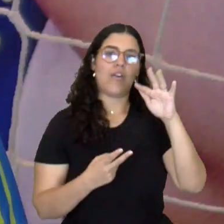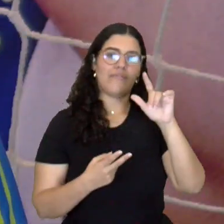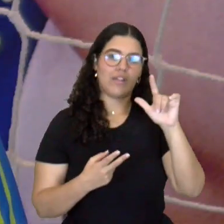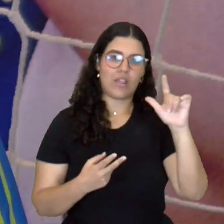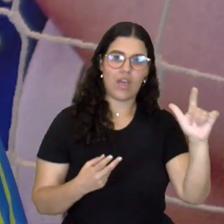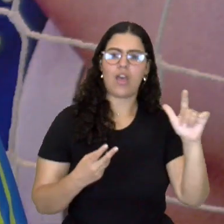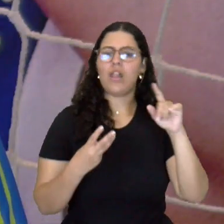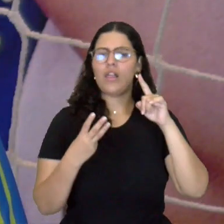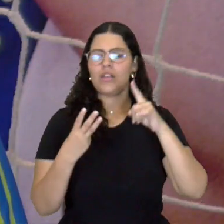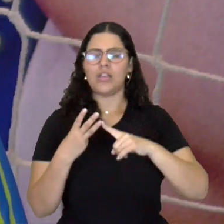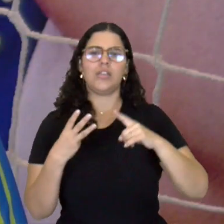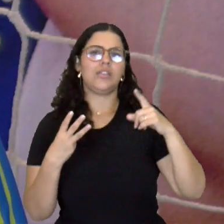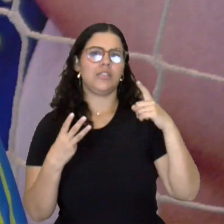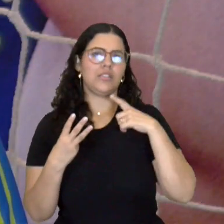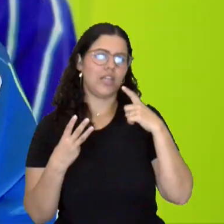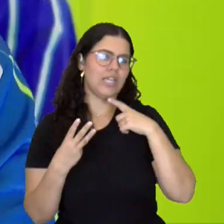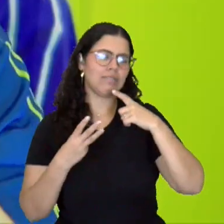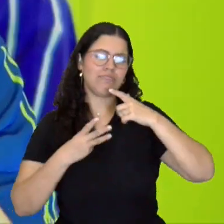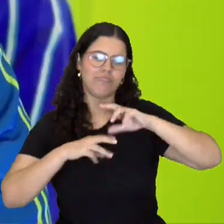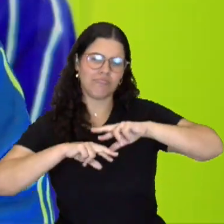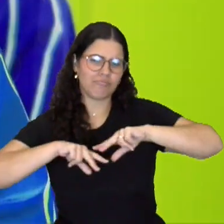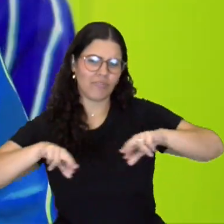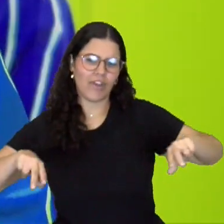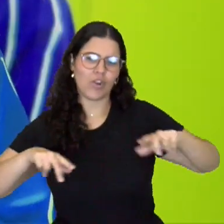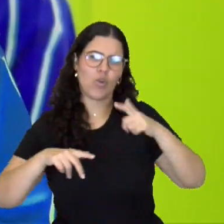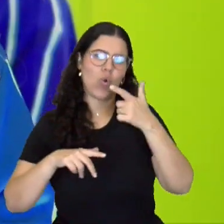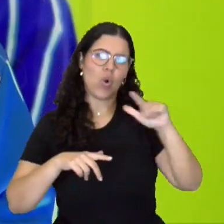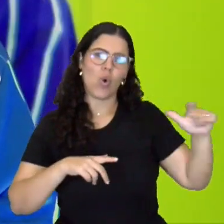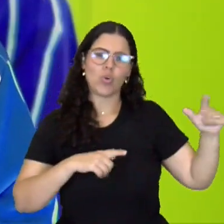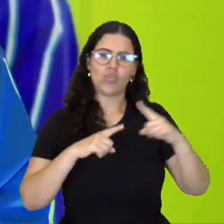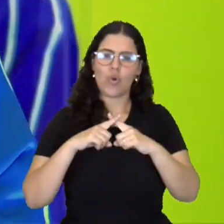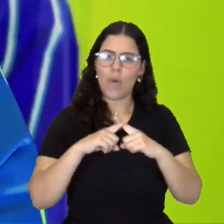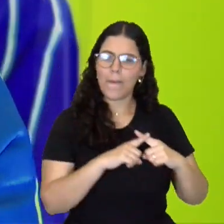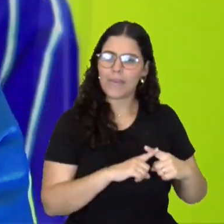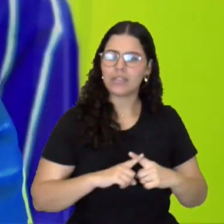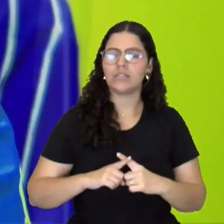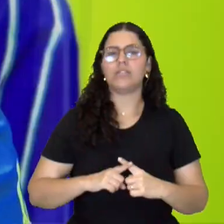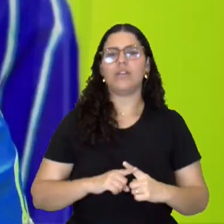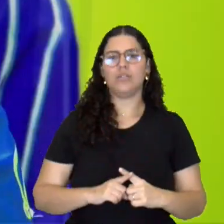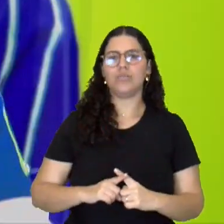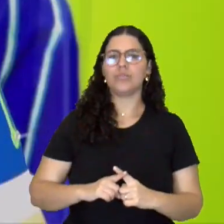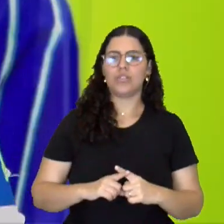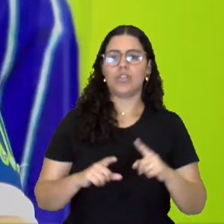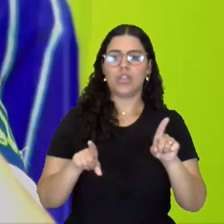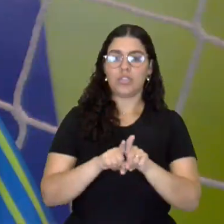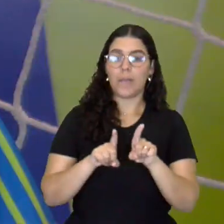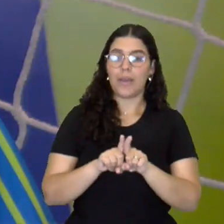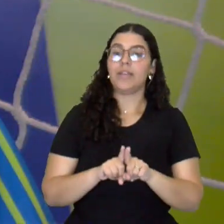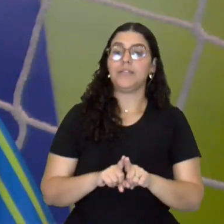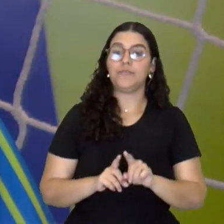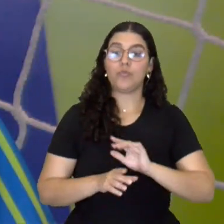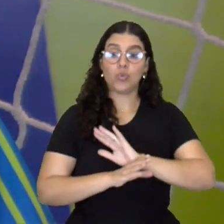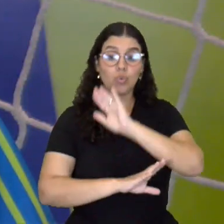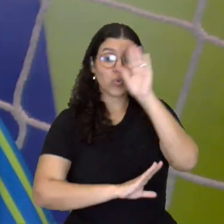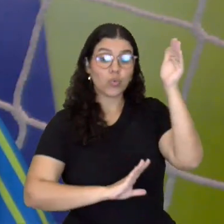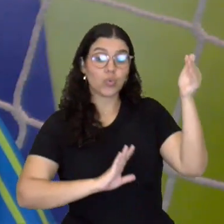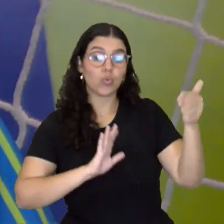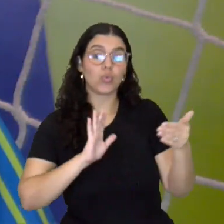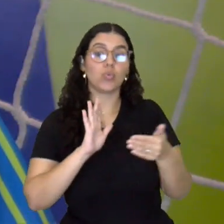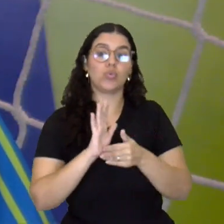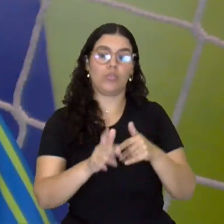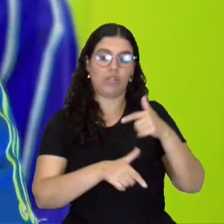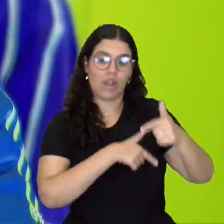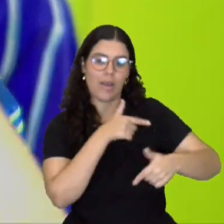uma outra competição de robótica que a gente tem aqui na nossa rede. E todos esses trabalhos,